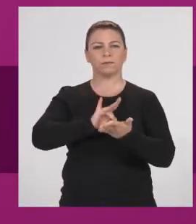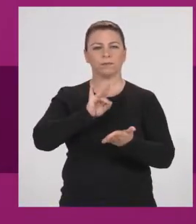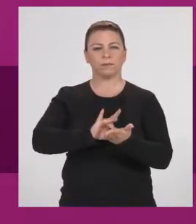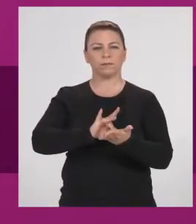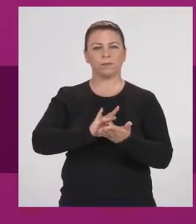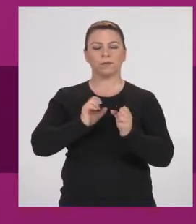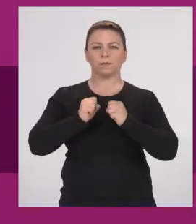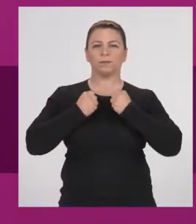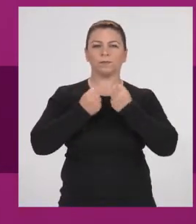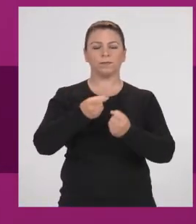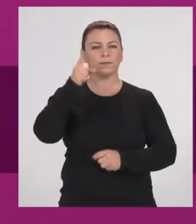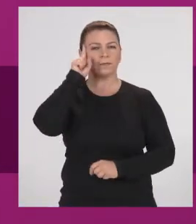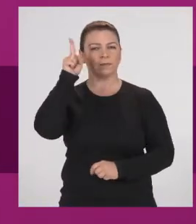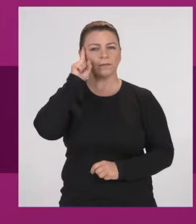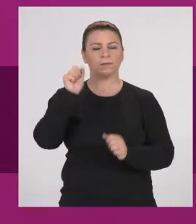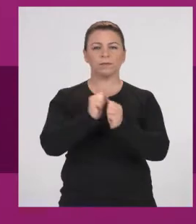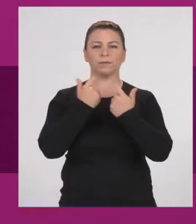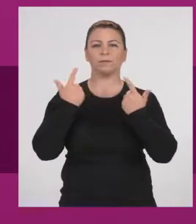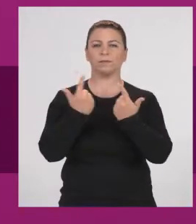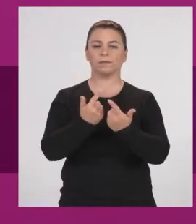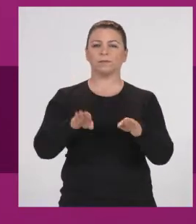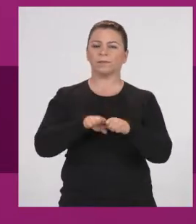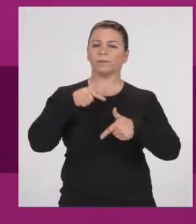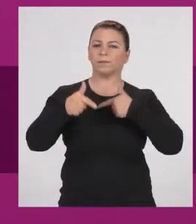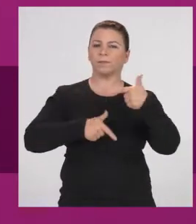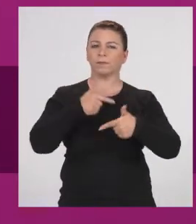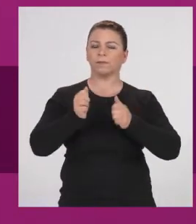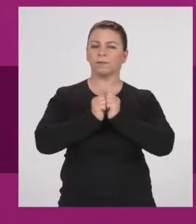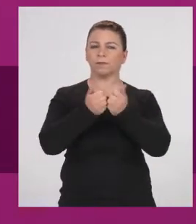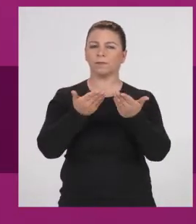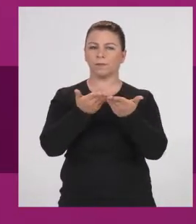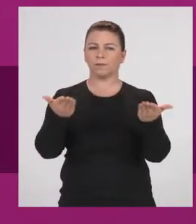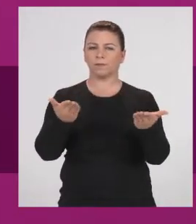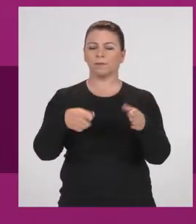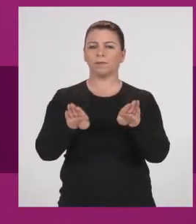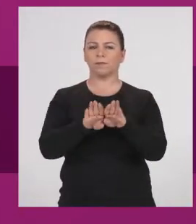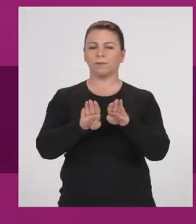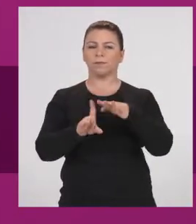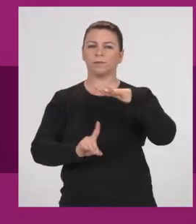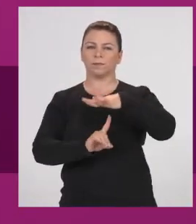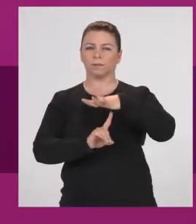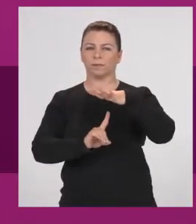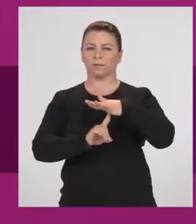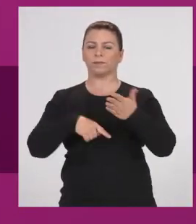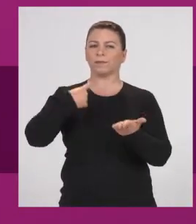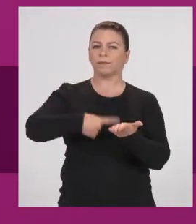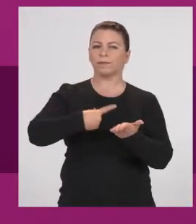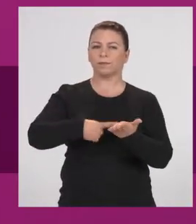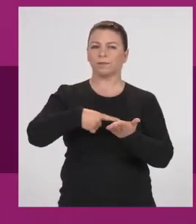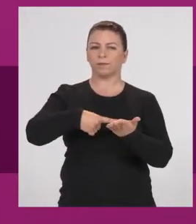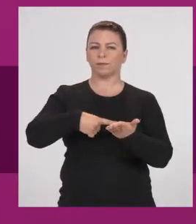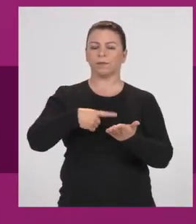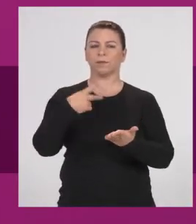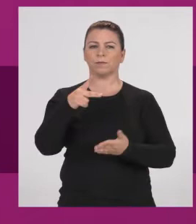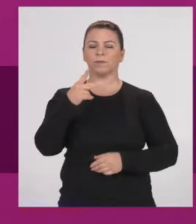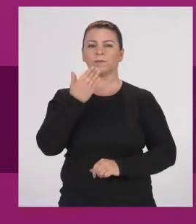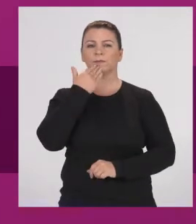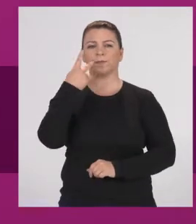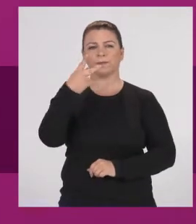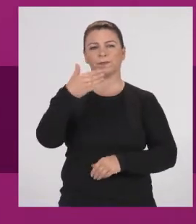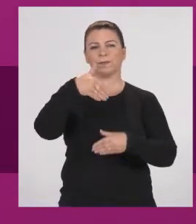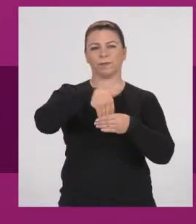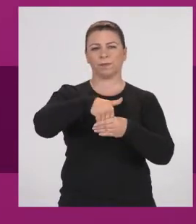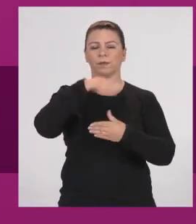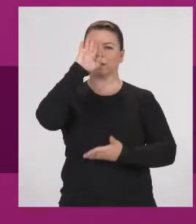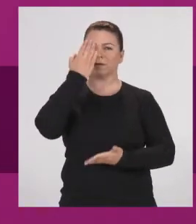garanto e afirmo, estarei todos os dias na Assembleia trabalhando por você e pelo nosso estado. Assumo esse compromisso e